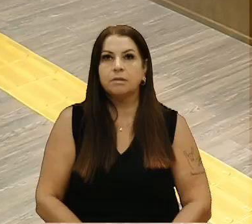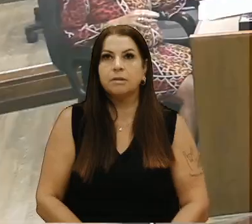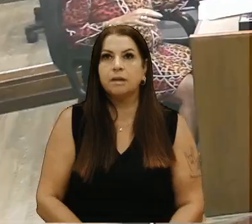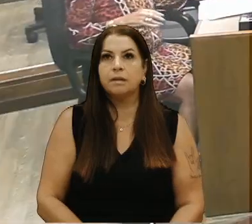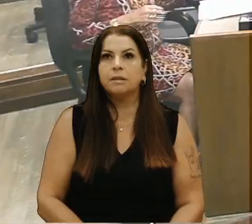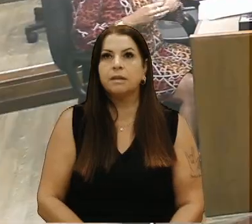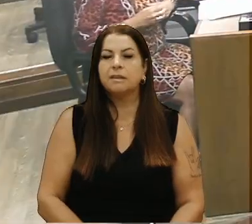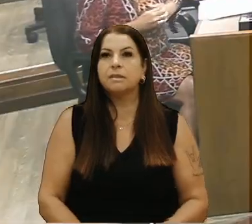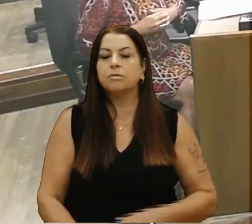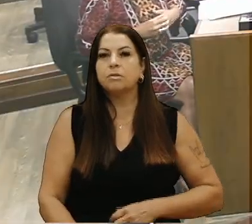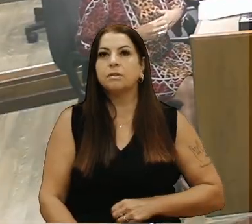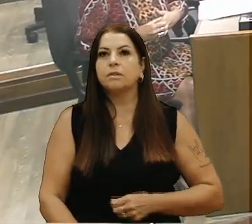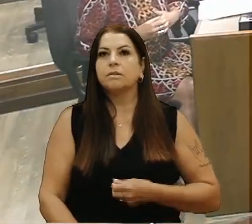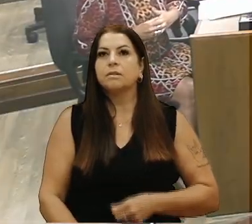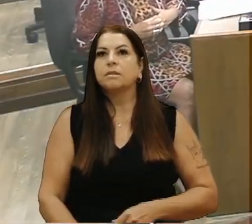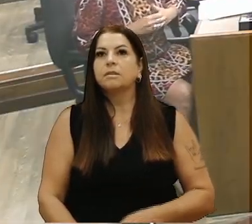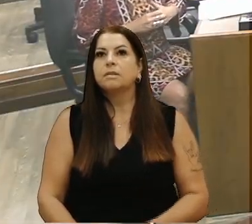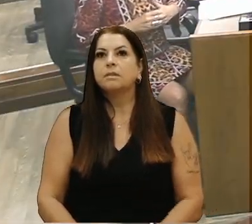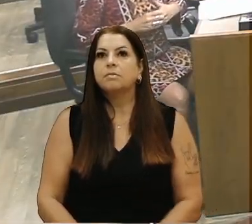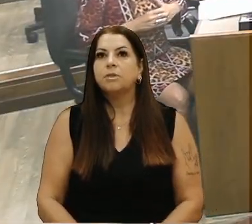minutos.